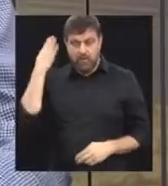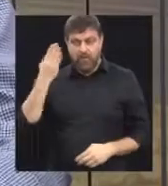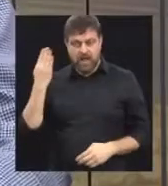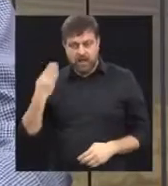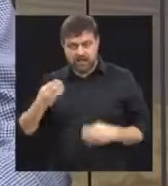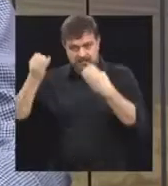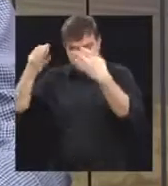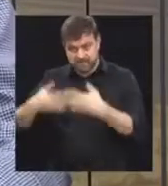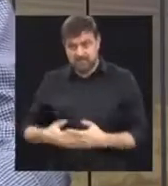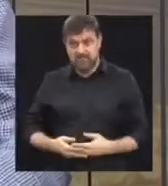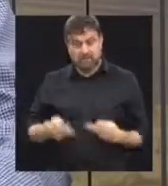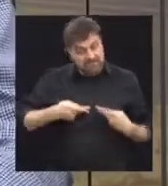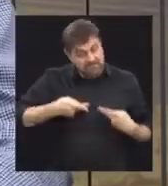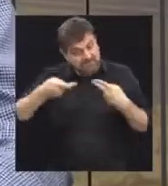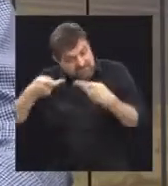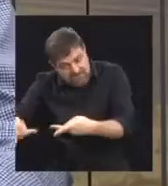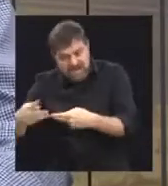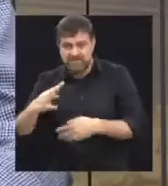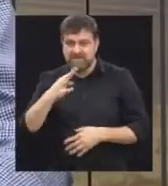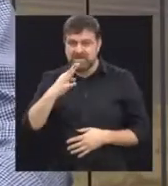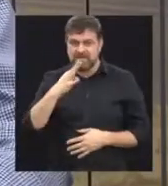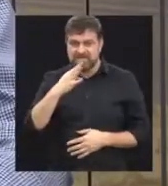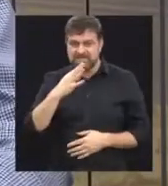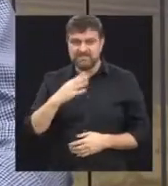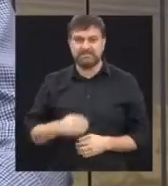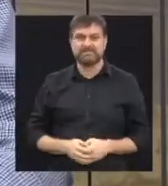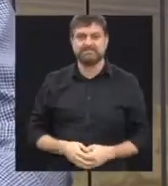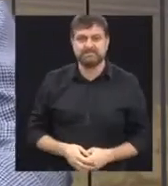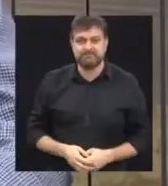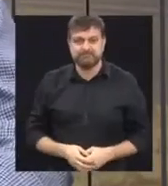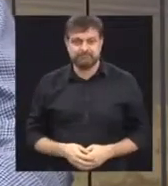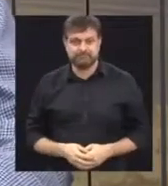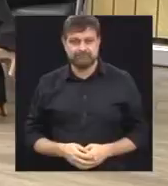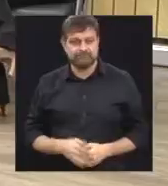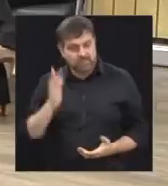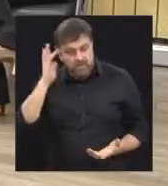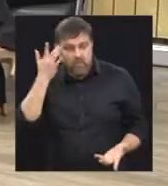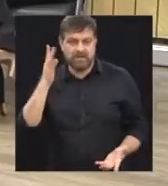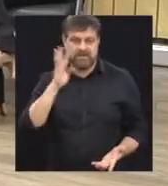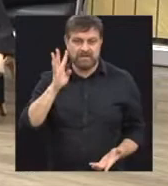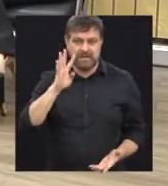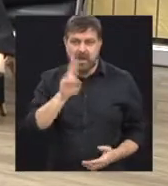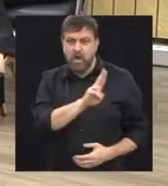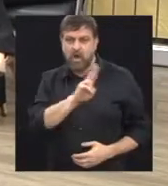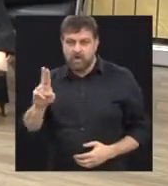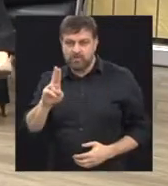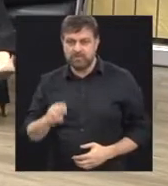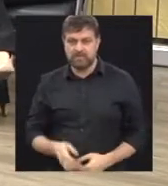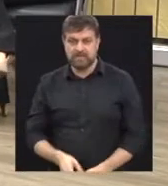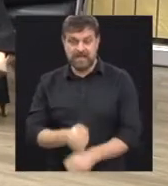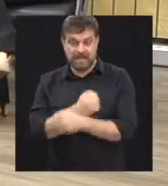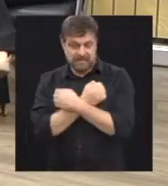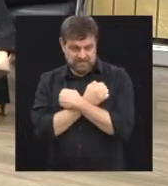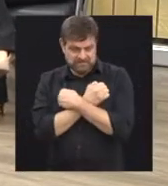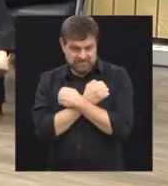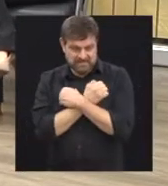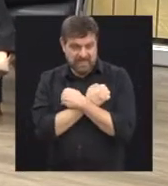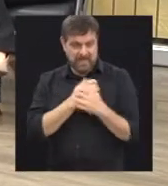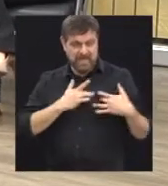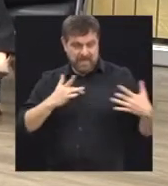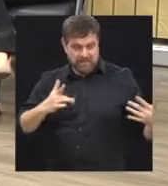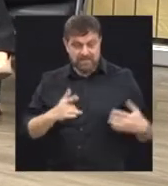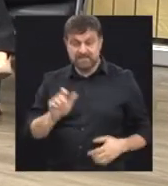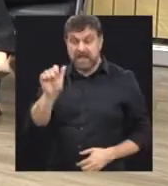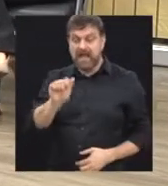nos visite e veja a nossa pauta de reivindicação cargueira. Eu acho bacana porque o nome da entidade é Associação de Desenvolvimento